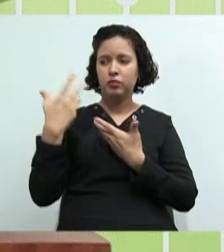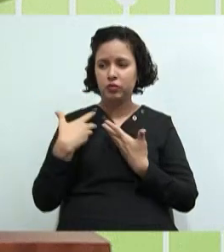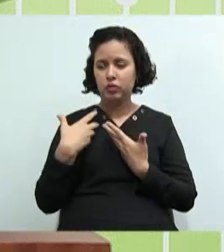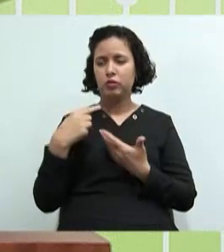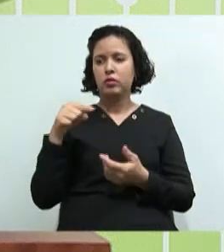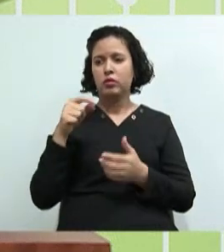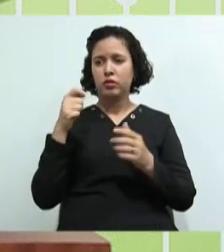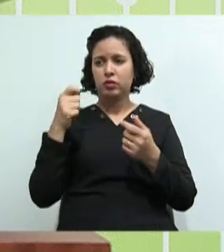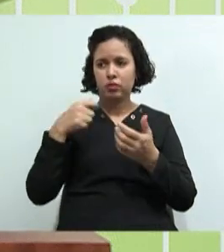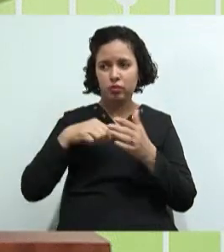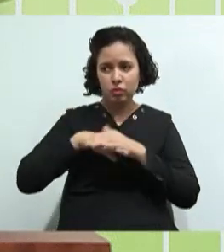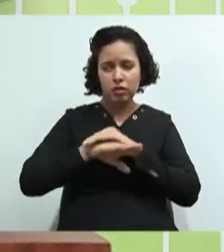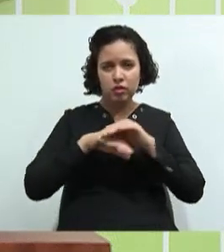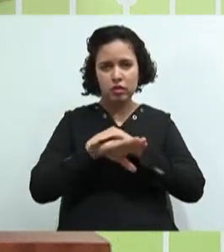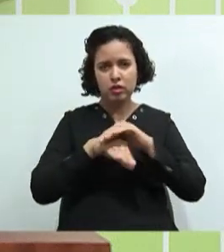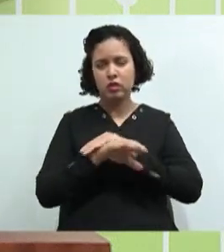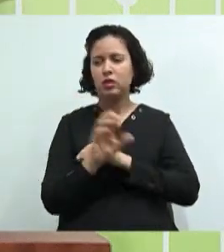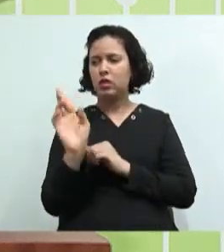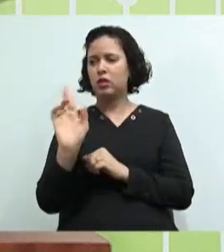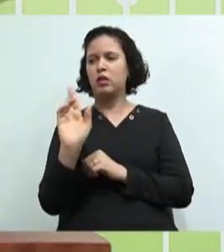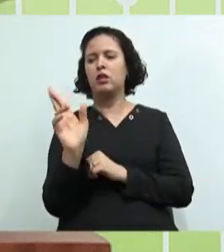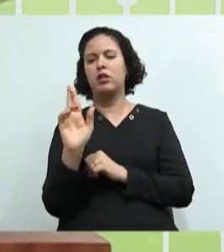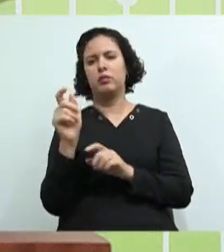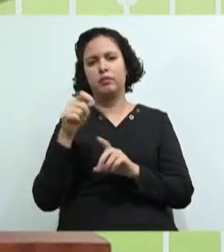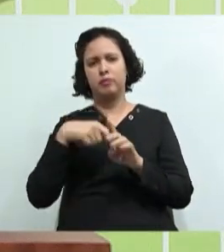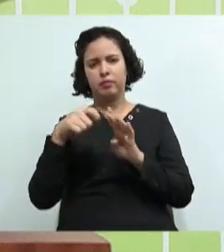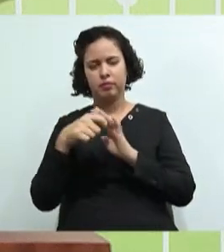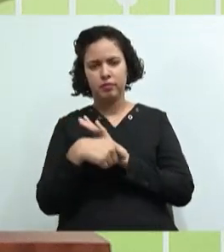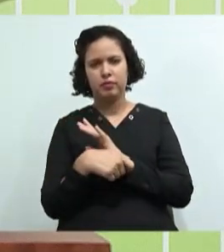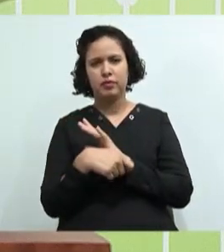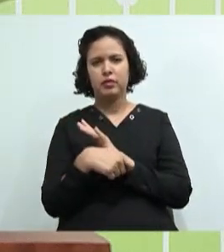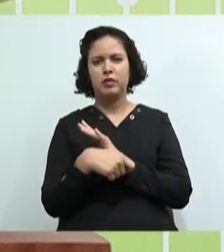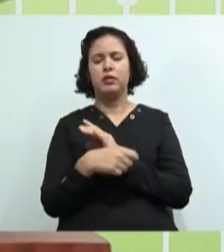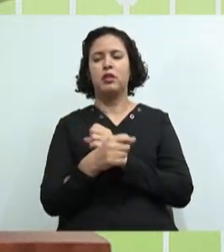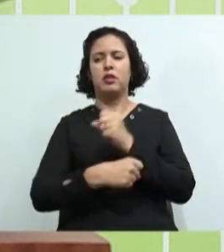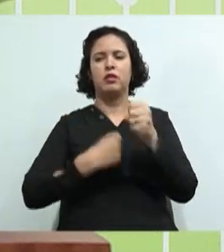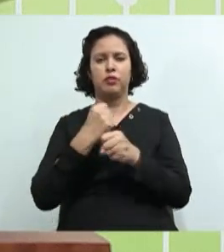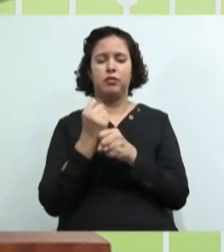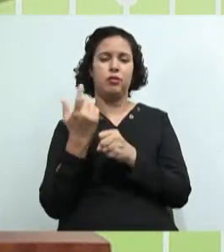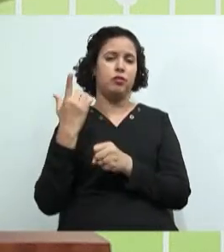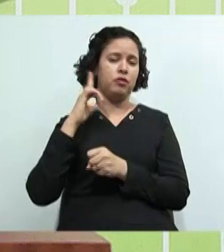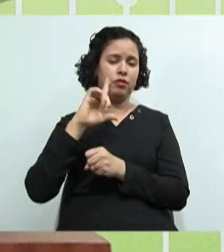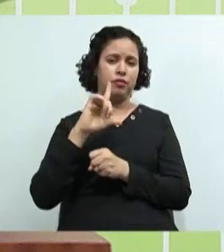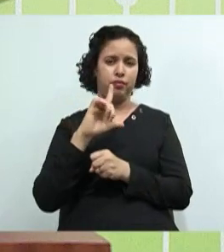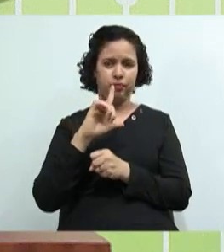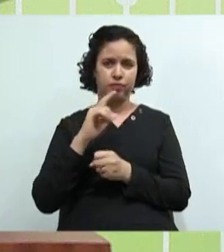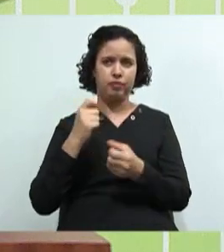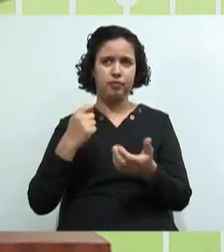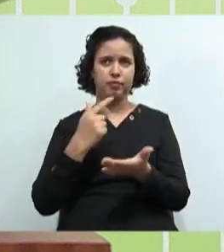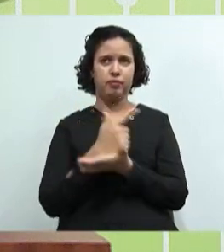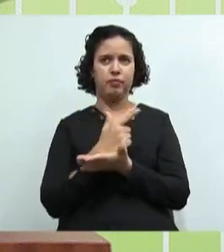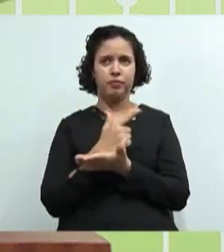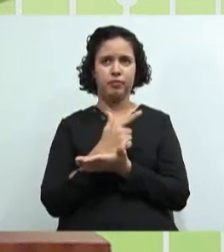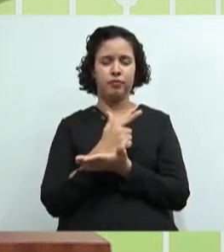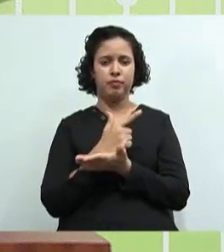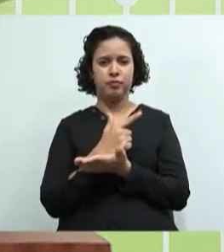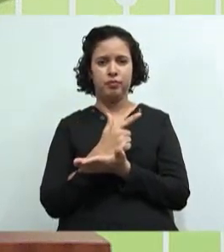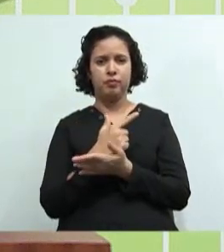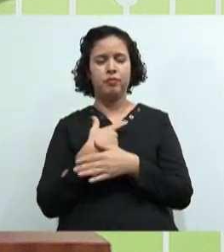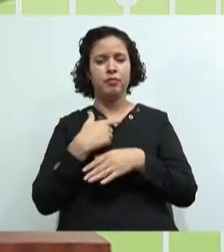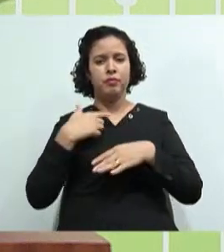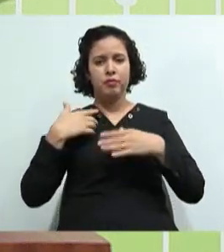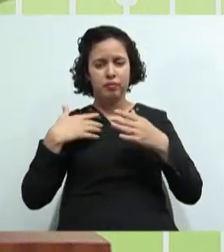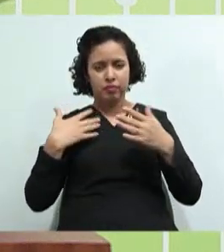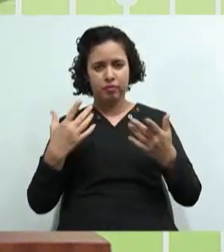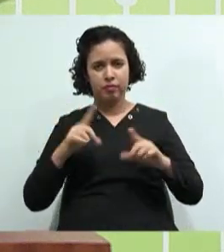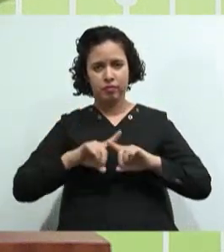por mês, quer dizer, em tantos anos você vai conseguir comprar a sua Ferrari. Já pensou daqui a 20 anos? Precisa ser temporal, né?